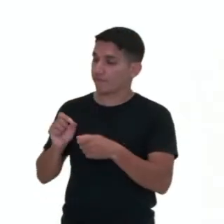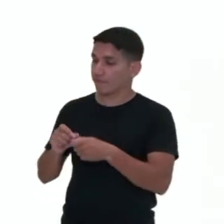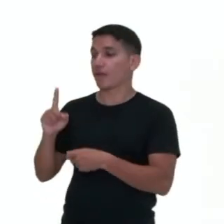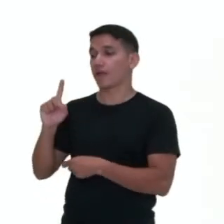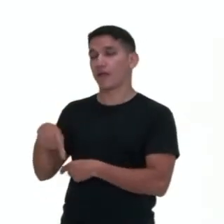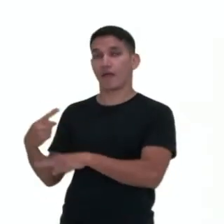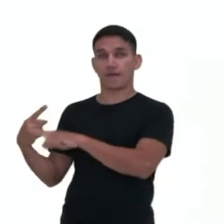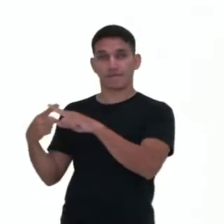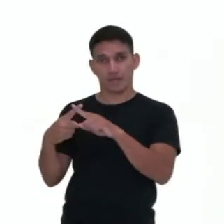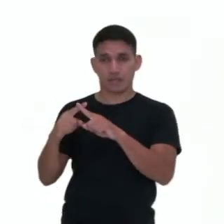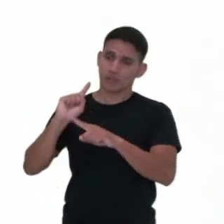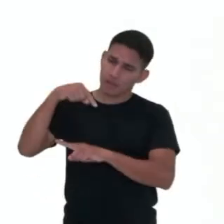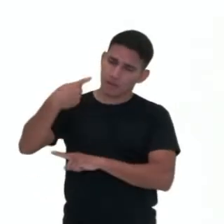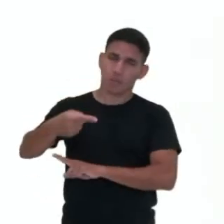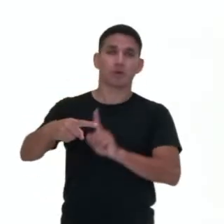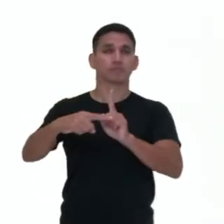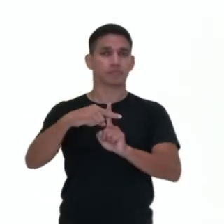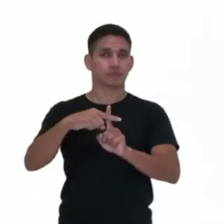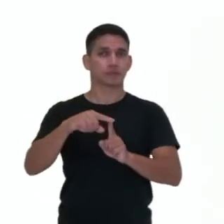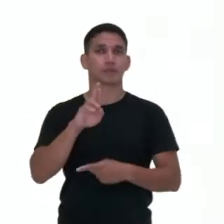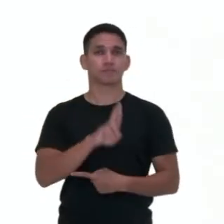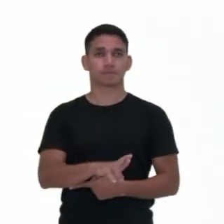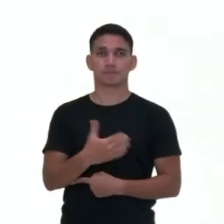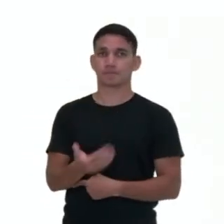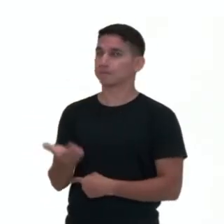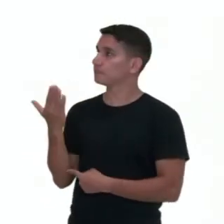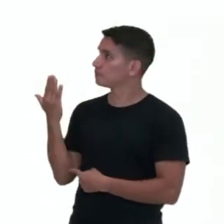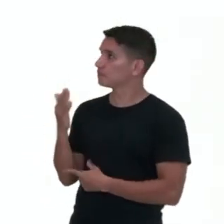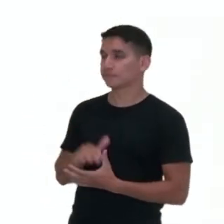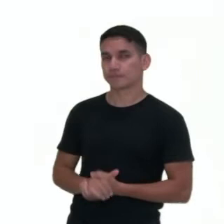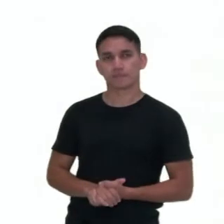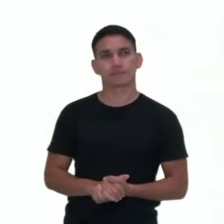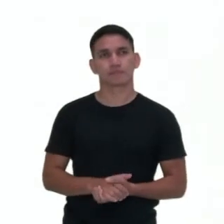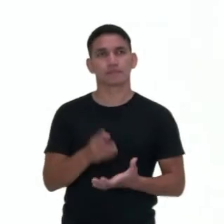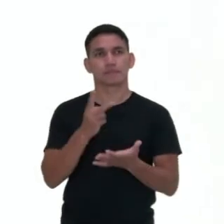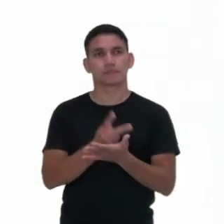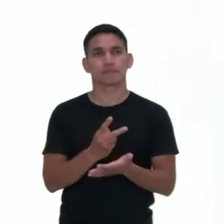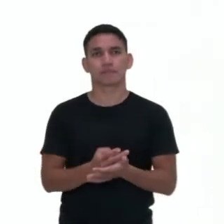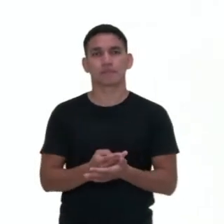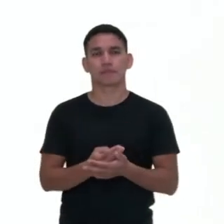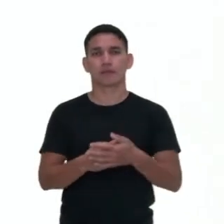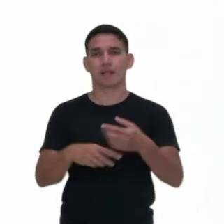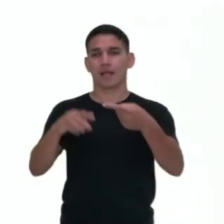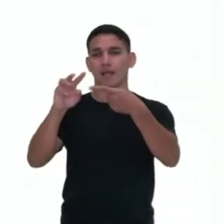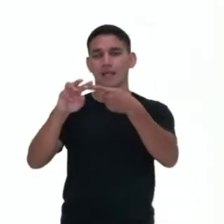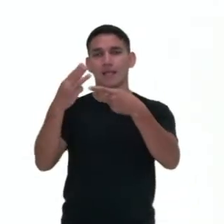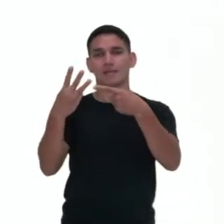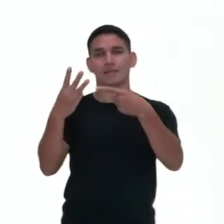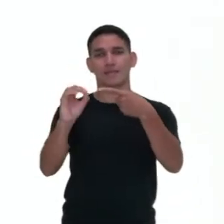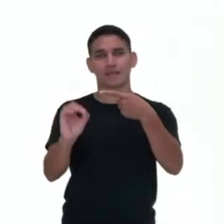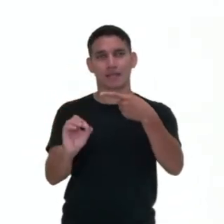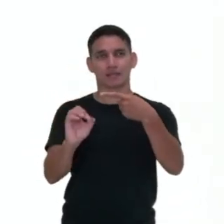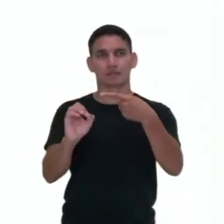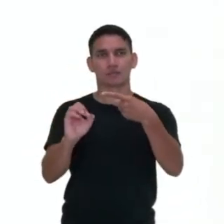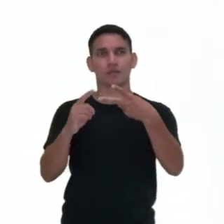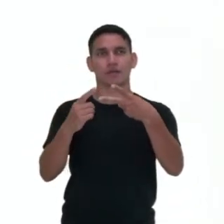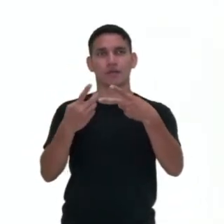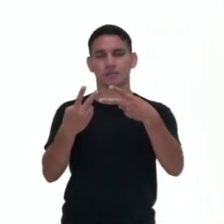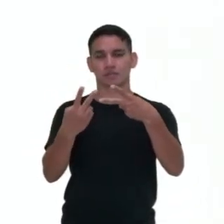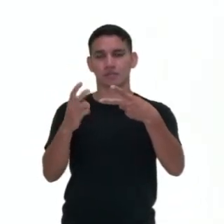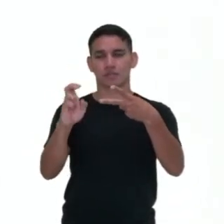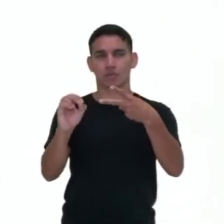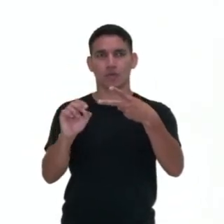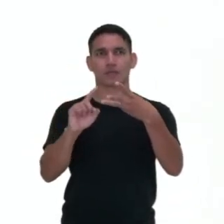resultado 250. Multipliquei, na sequência somei, resultado 150. Novamente, pessoal, fiz a multiplicação na sequência